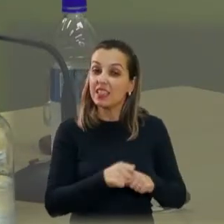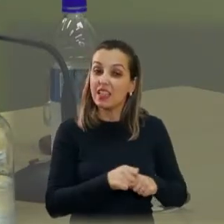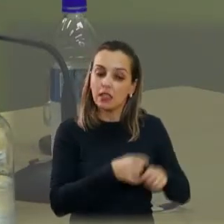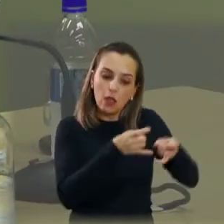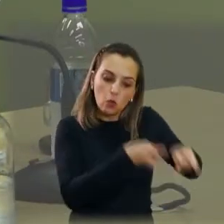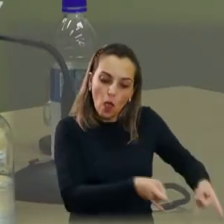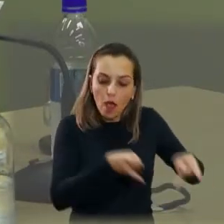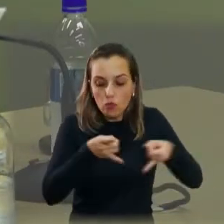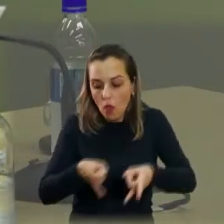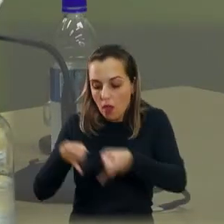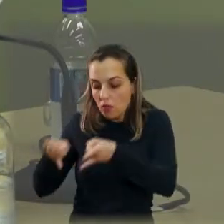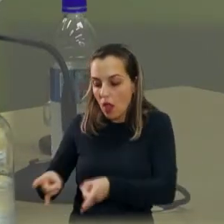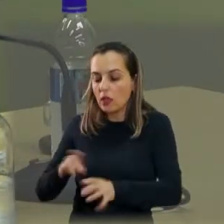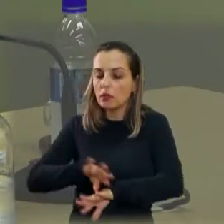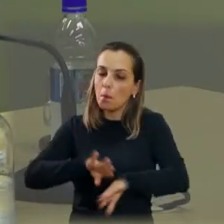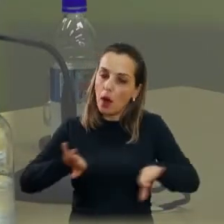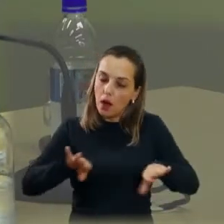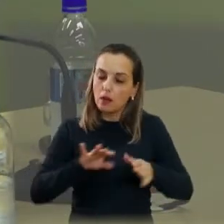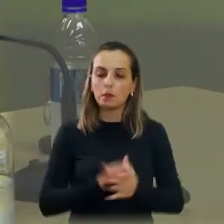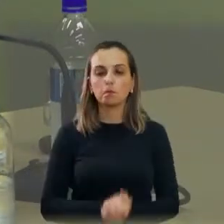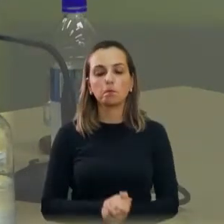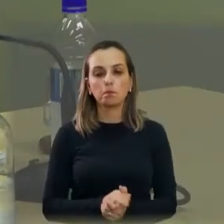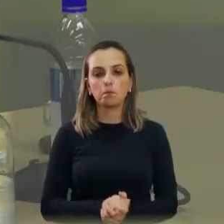esse tipo de atendimento.